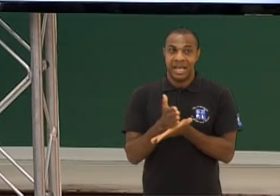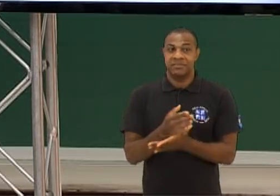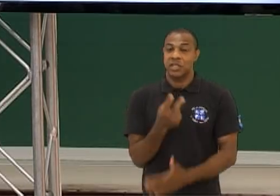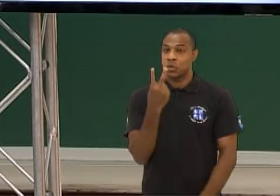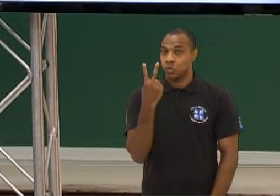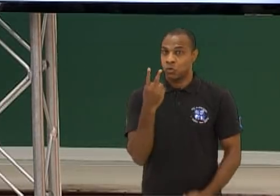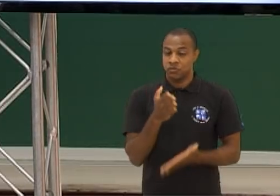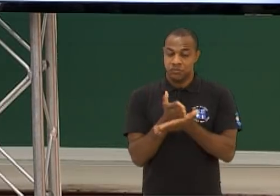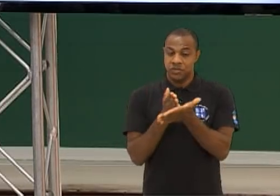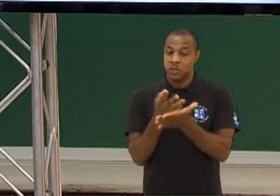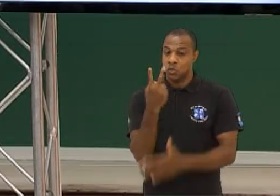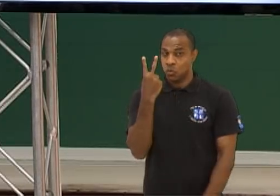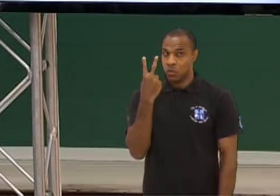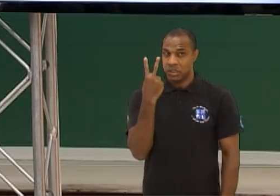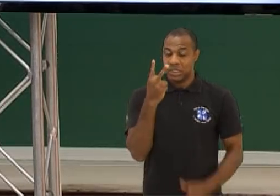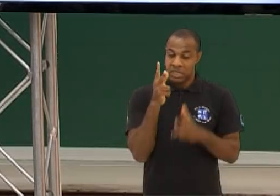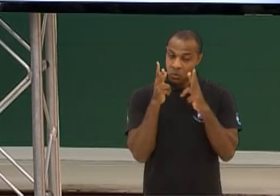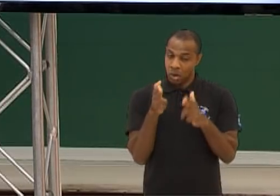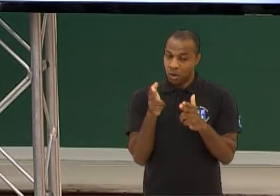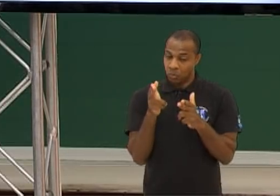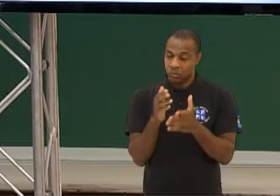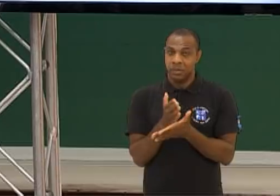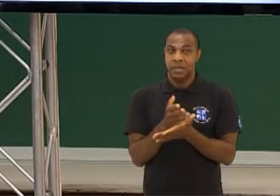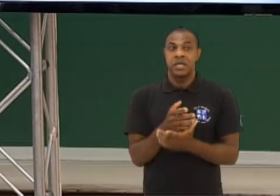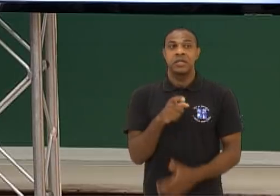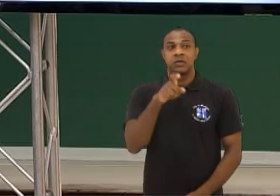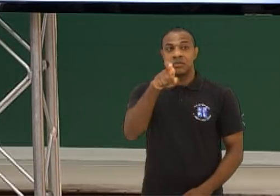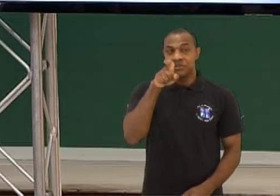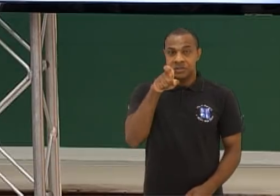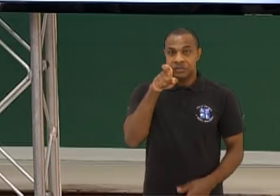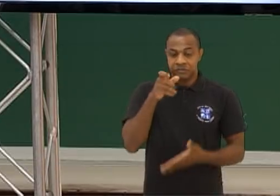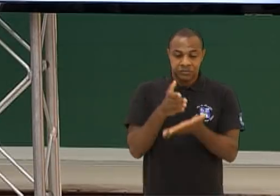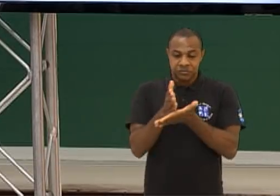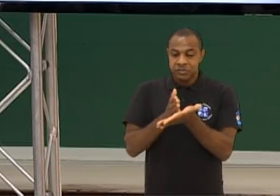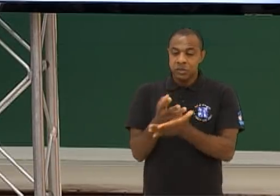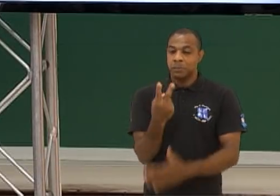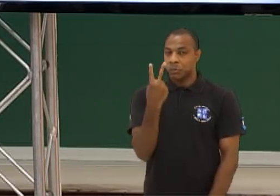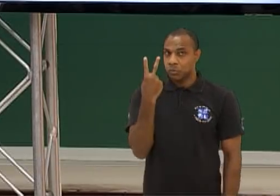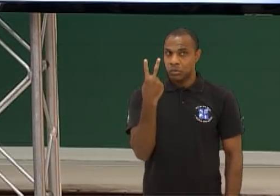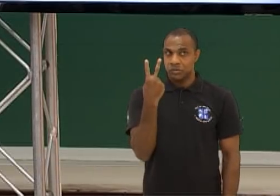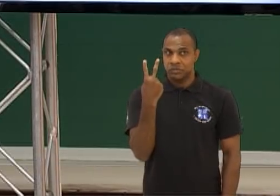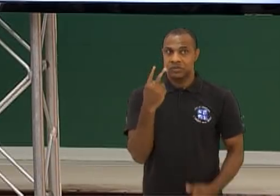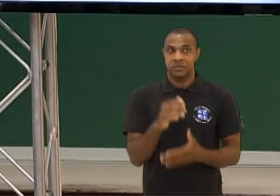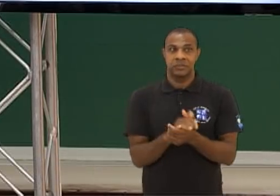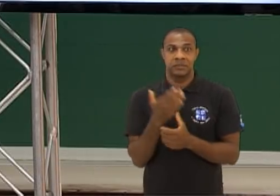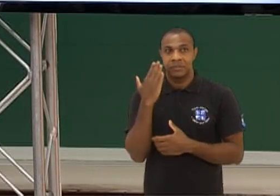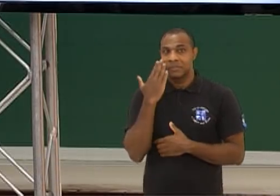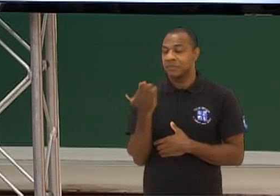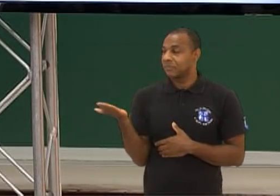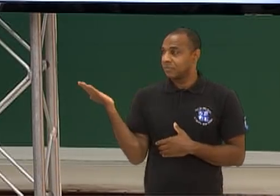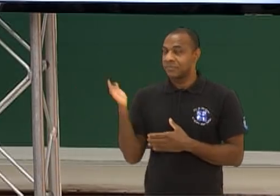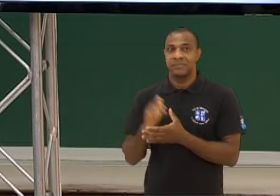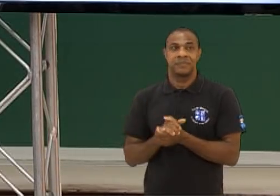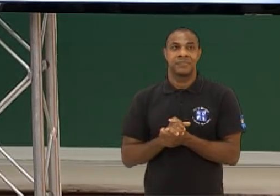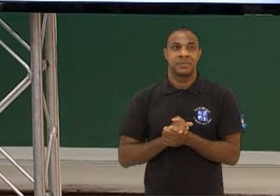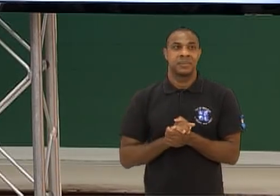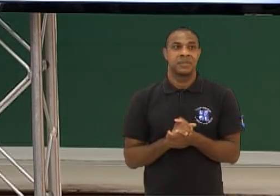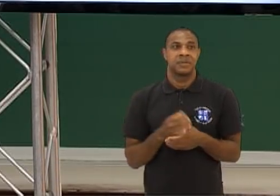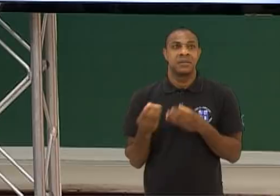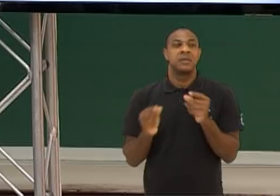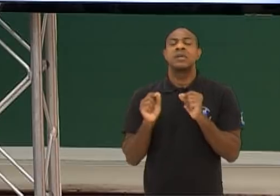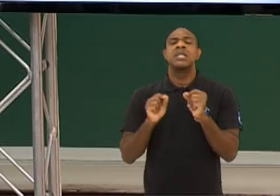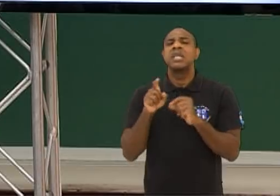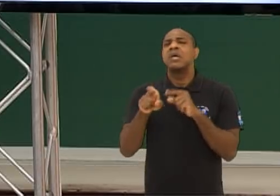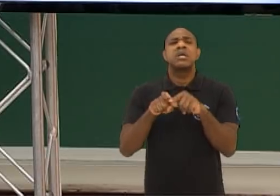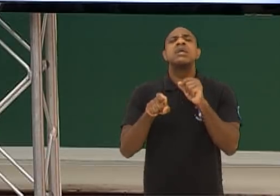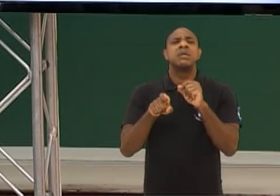partes exatamente iguais. Então, eu pego o meu x e divido por 2. Se o x for 10, vai dividir por 2. Quem será esse